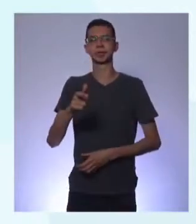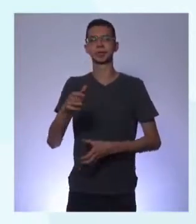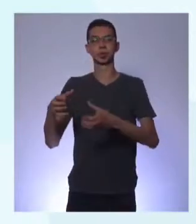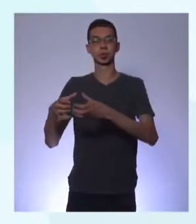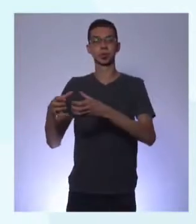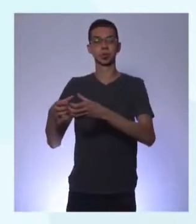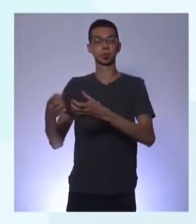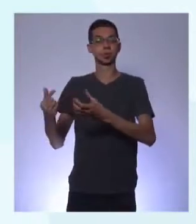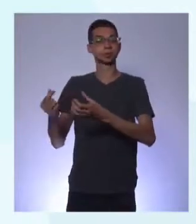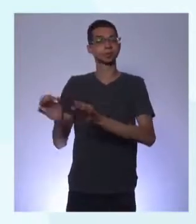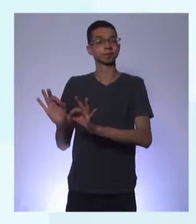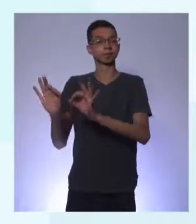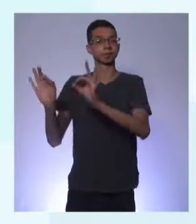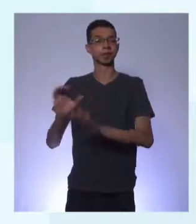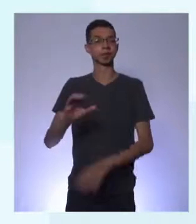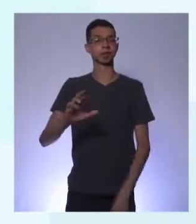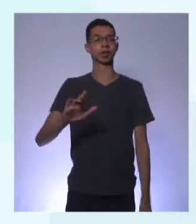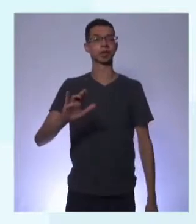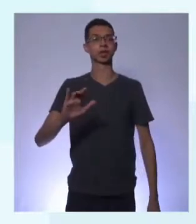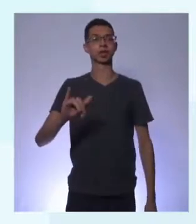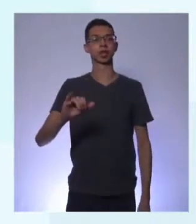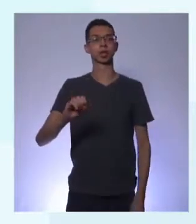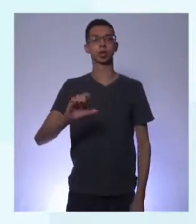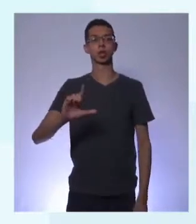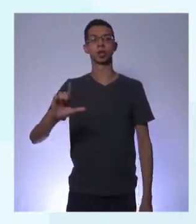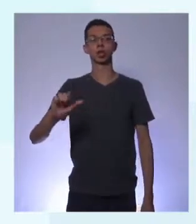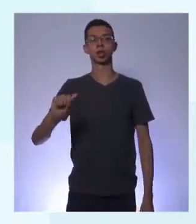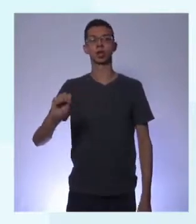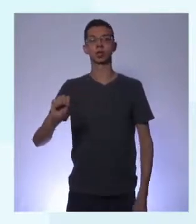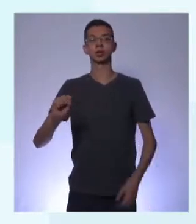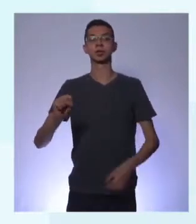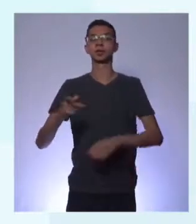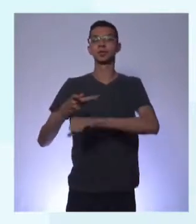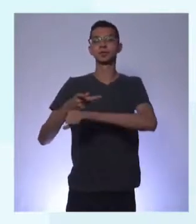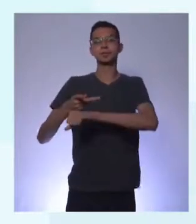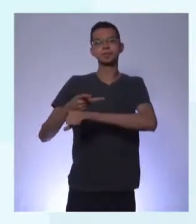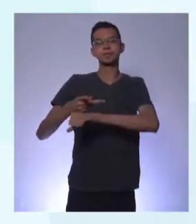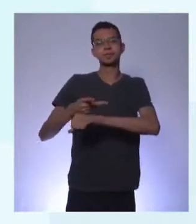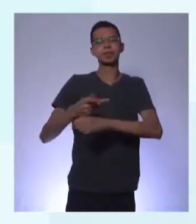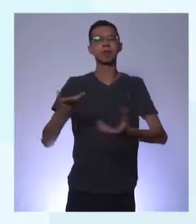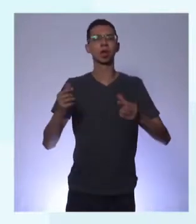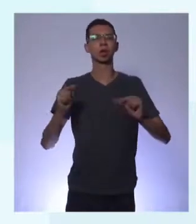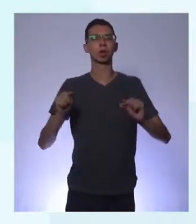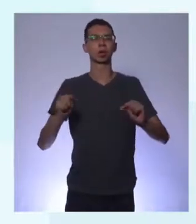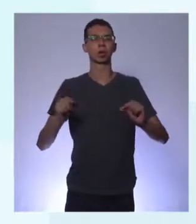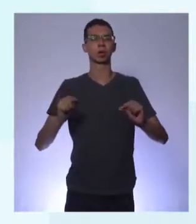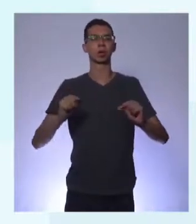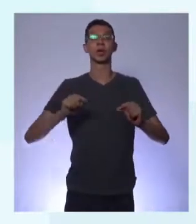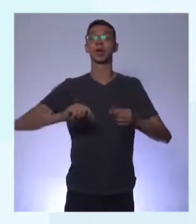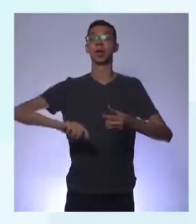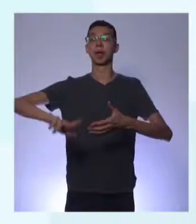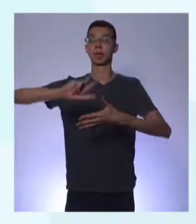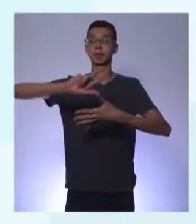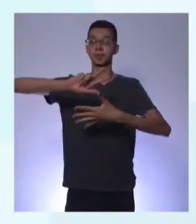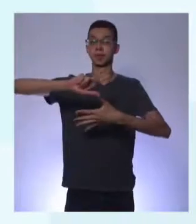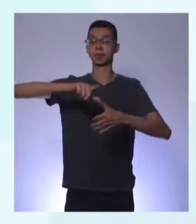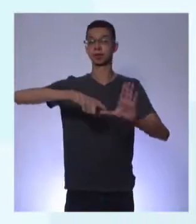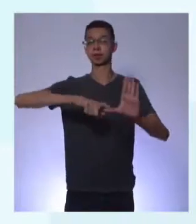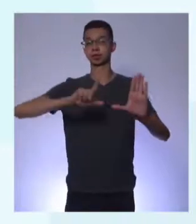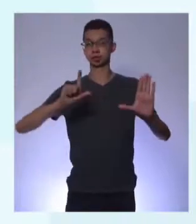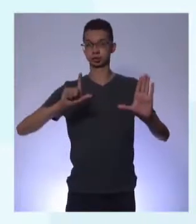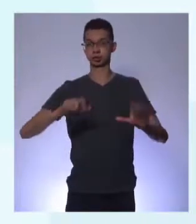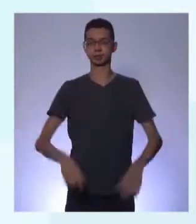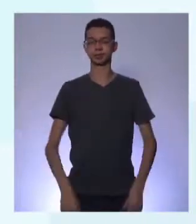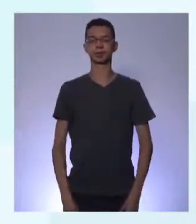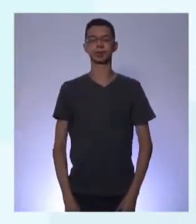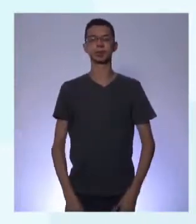elites criollas ao buscarem a independência da América Latina? Quais eram os